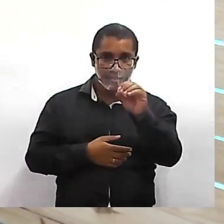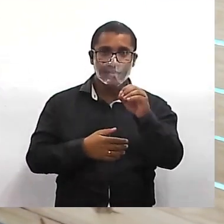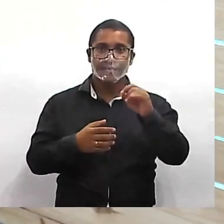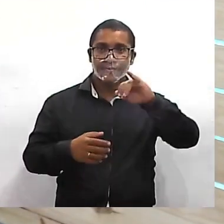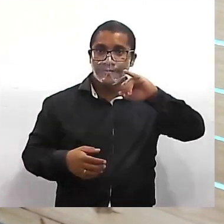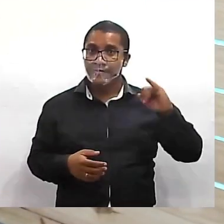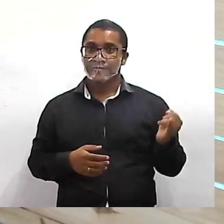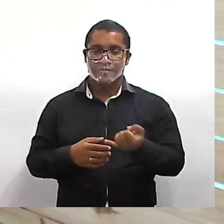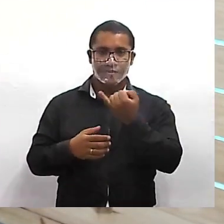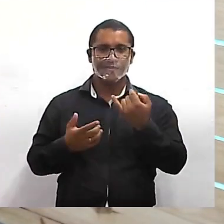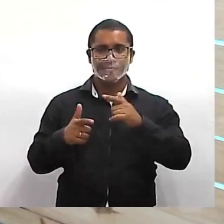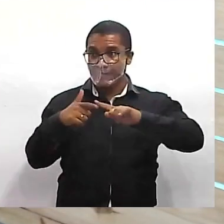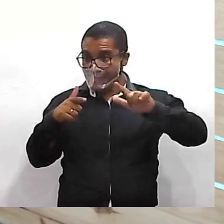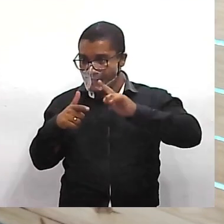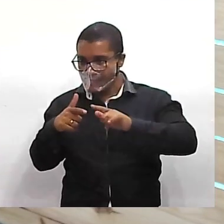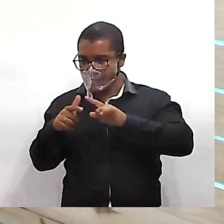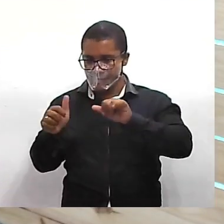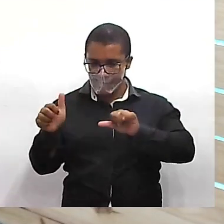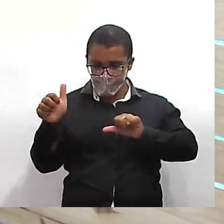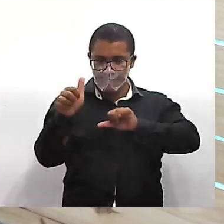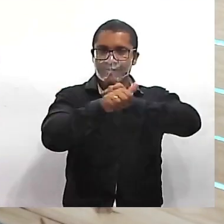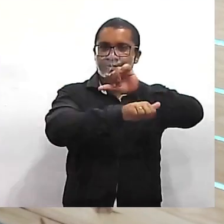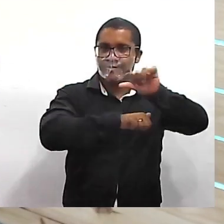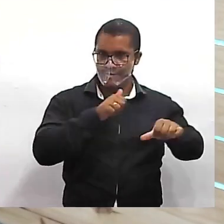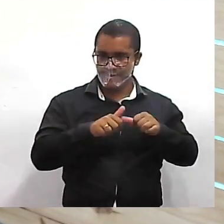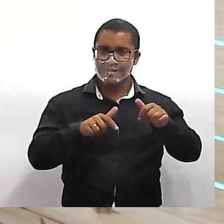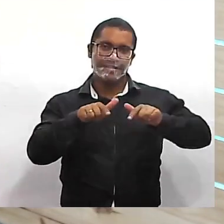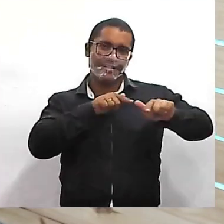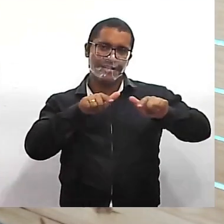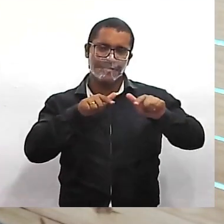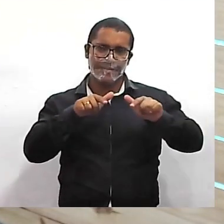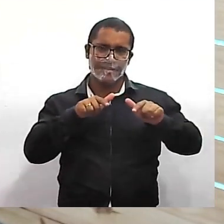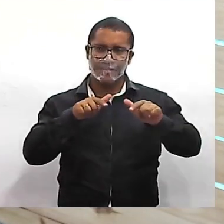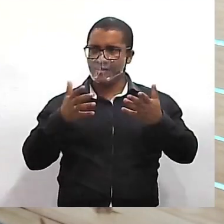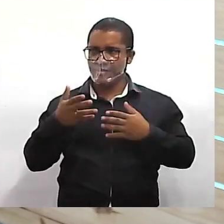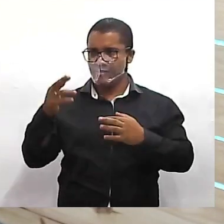para mudar de área e deixar de ter patrão.